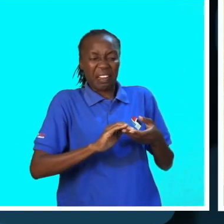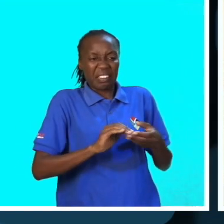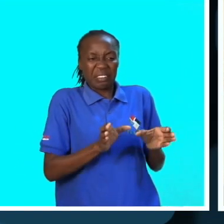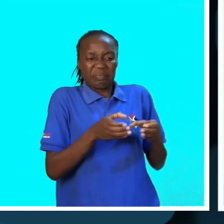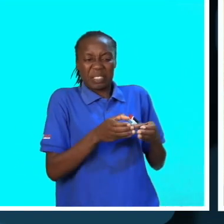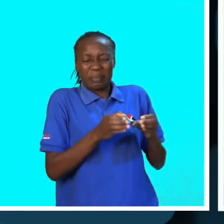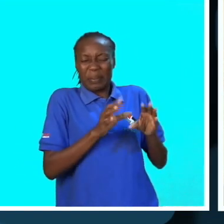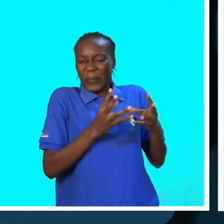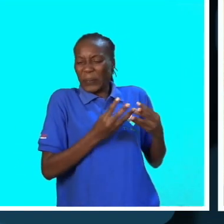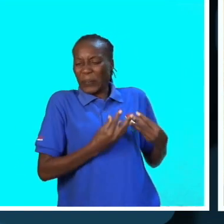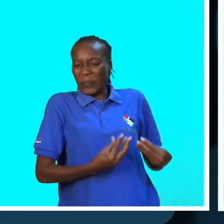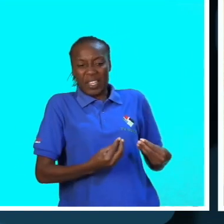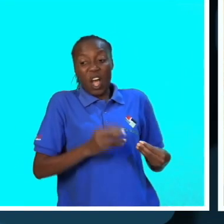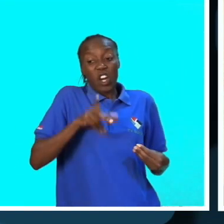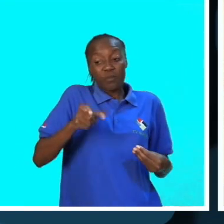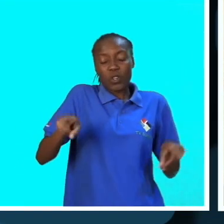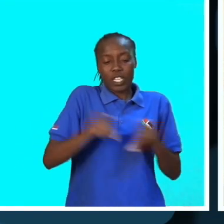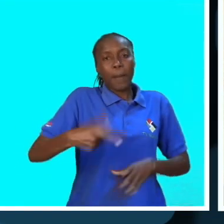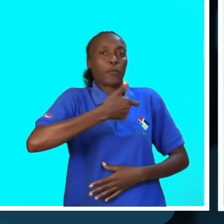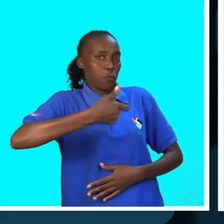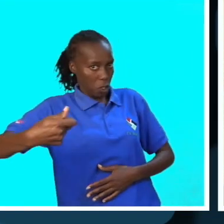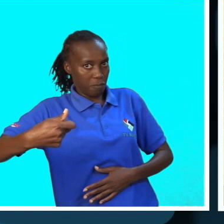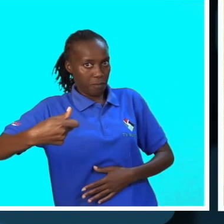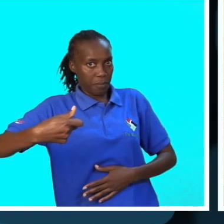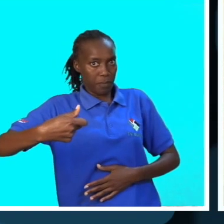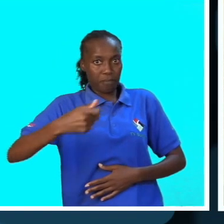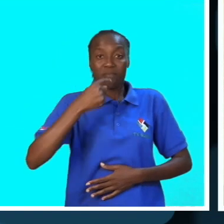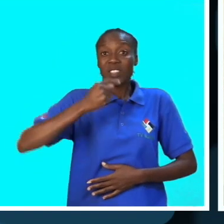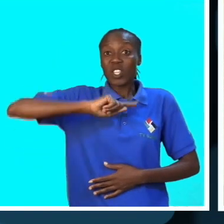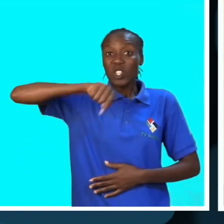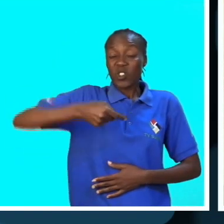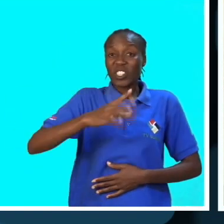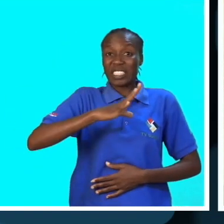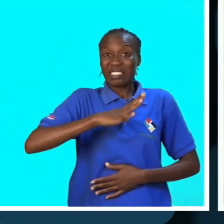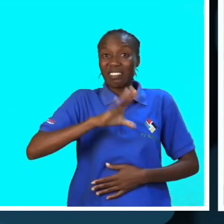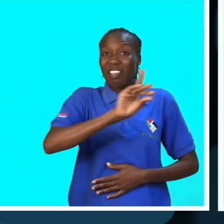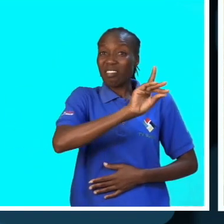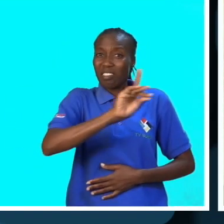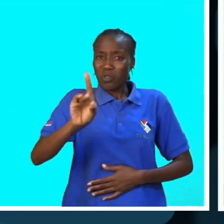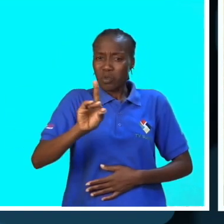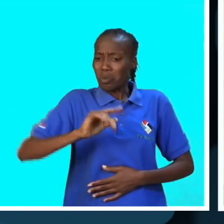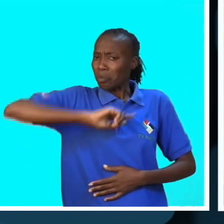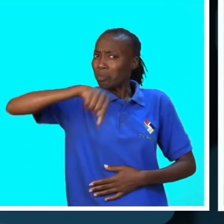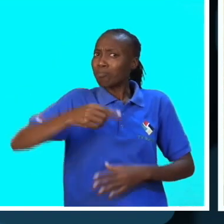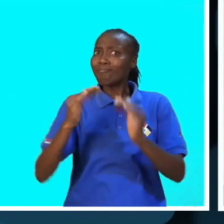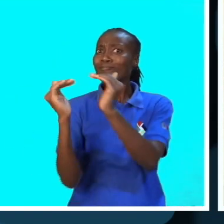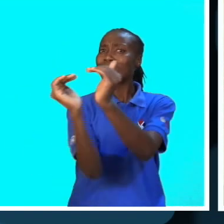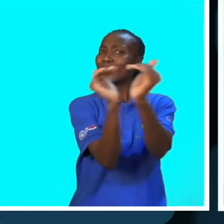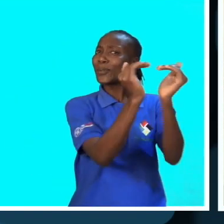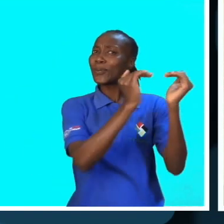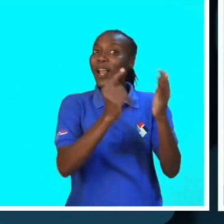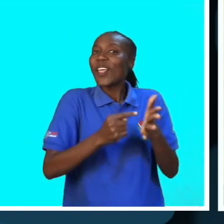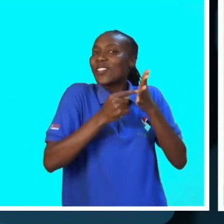as pessoas também farão a mesma coisa. Exato. Mas se nós nos tirarmos da deficiência de que nós, de fazemos, somos